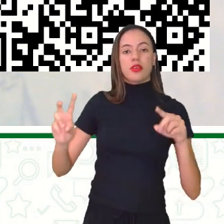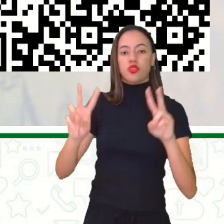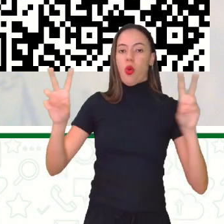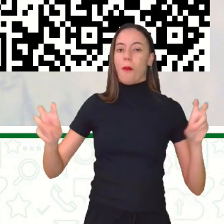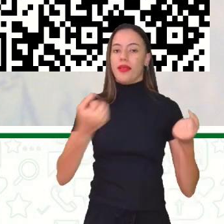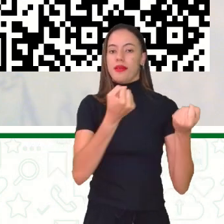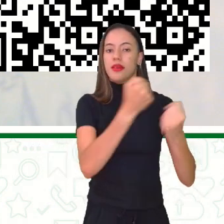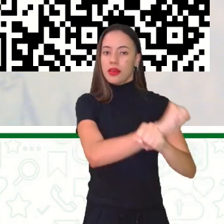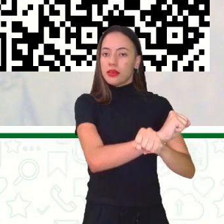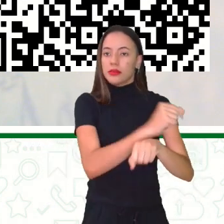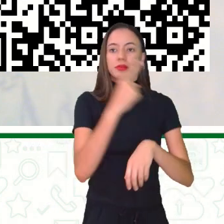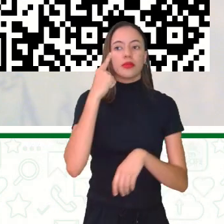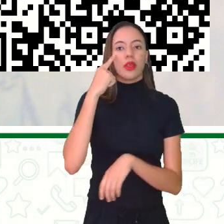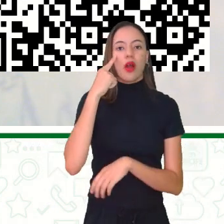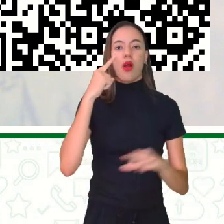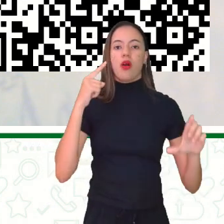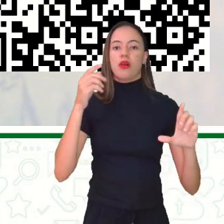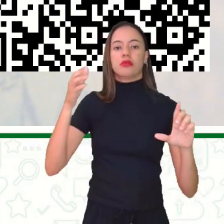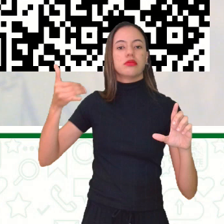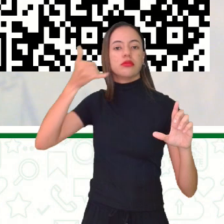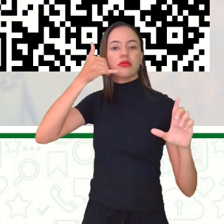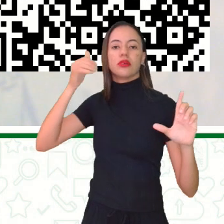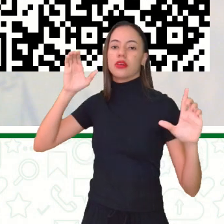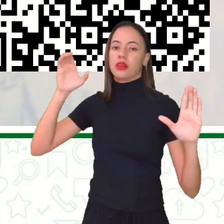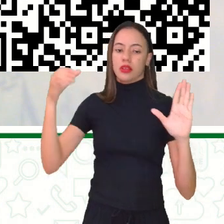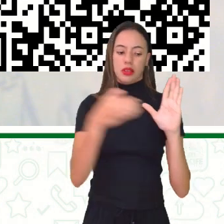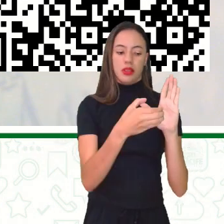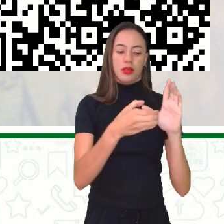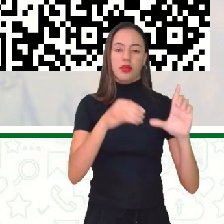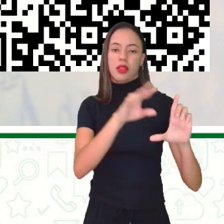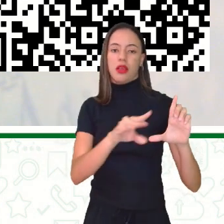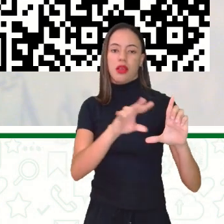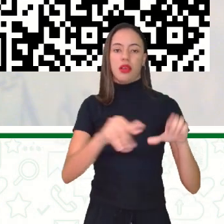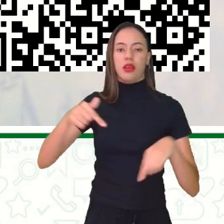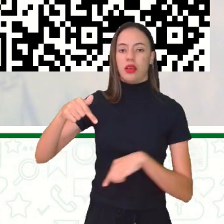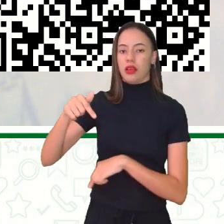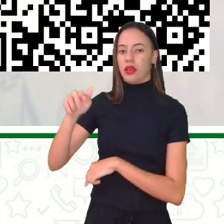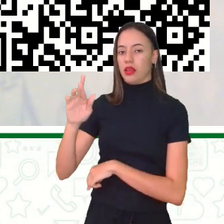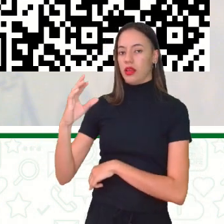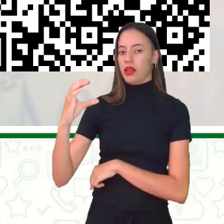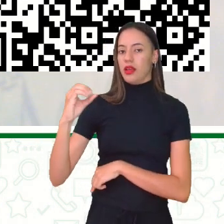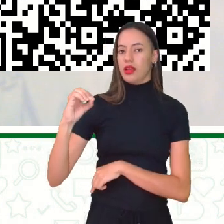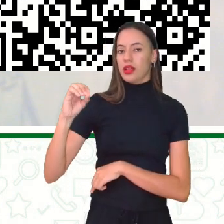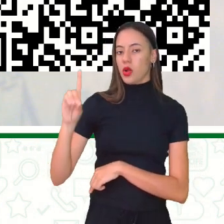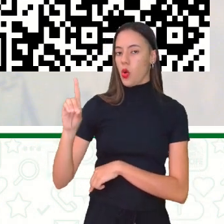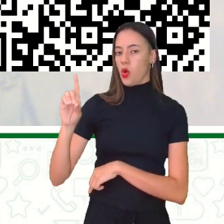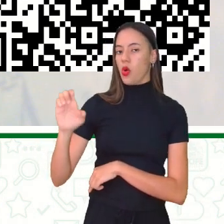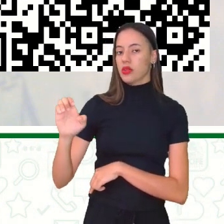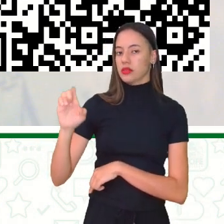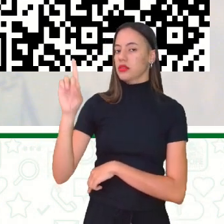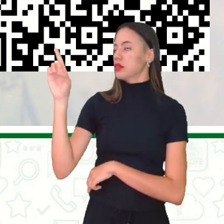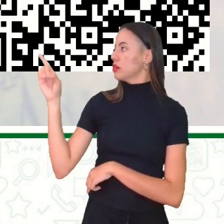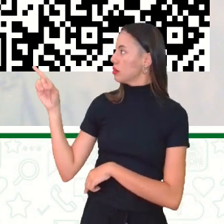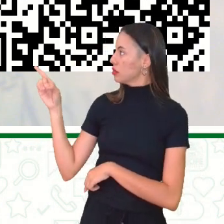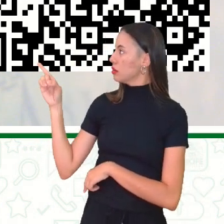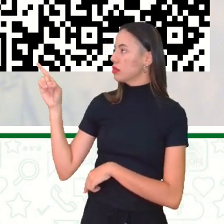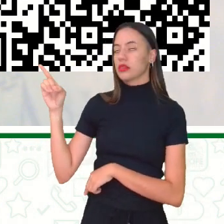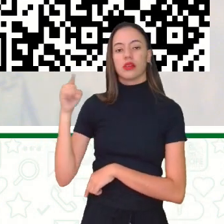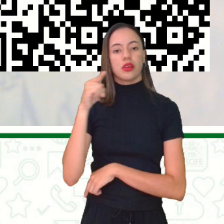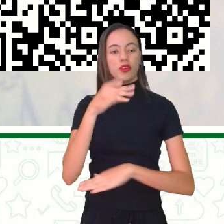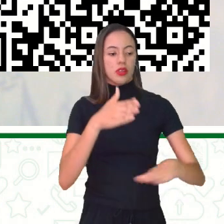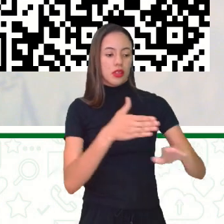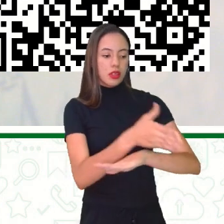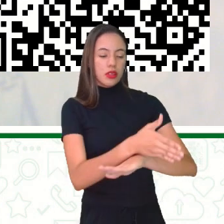temática, então, ó, é só você apontar o seu celular para esse QR Code, que vai direcionar vocês para uma